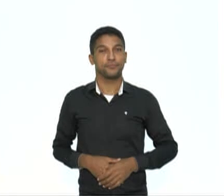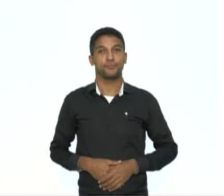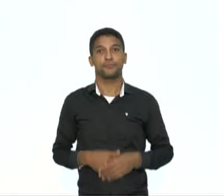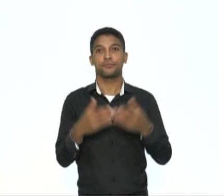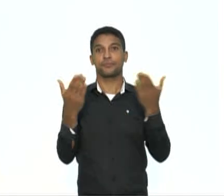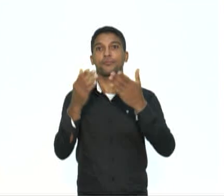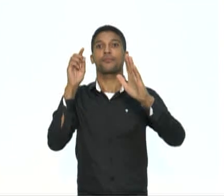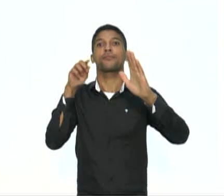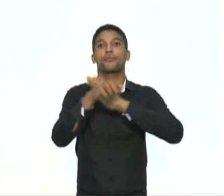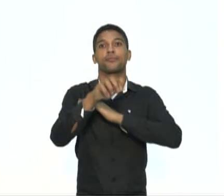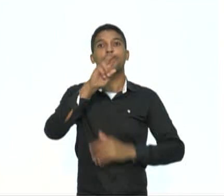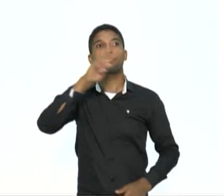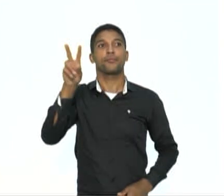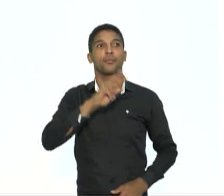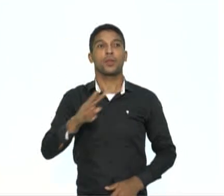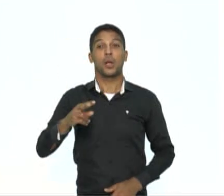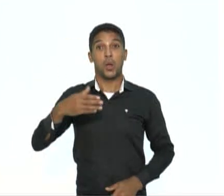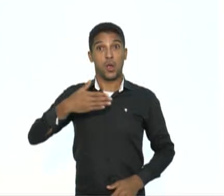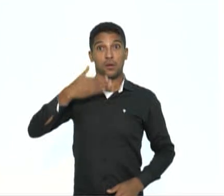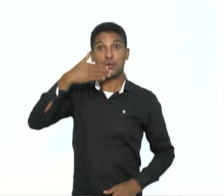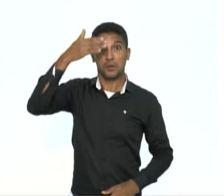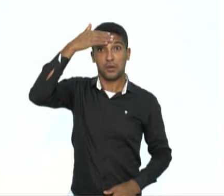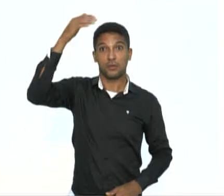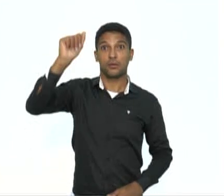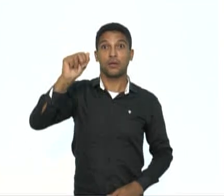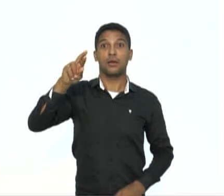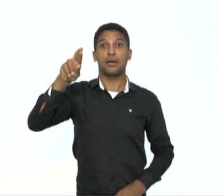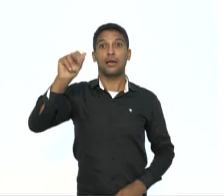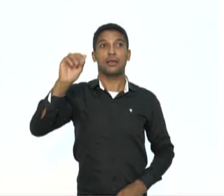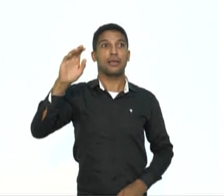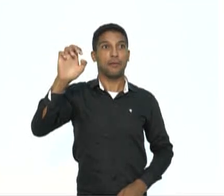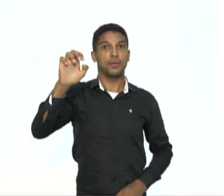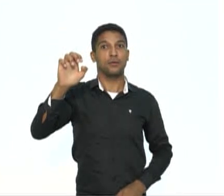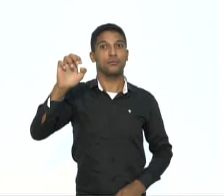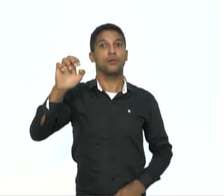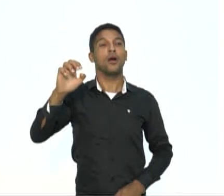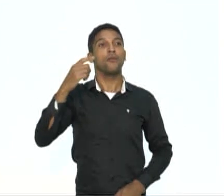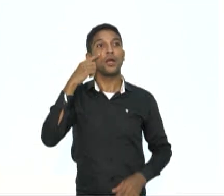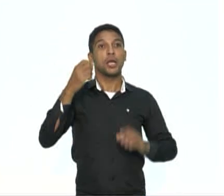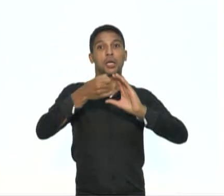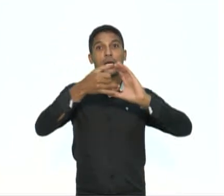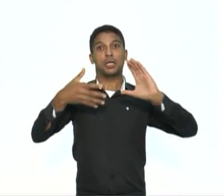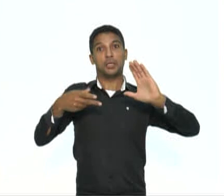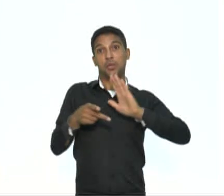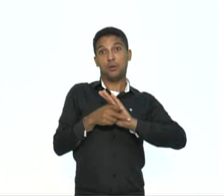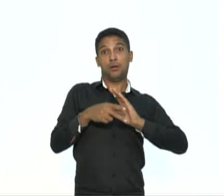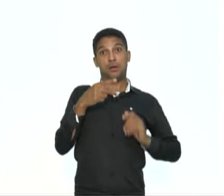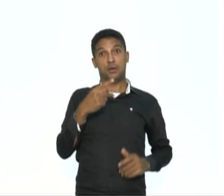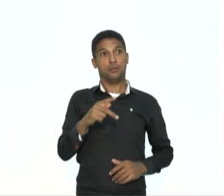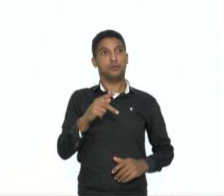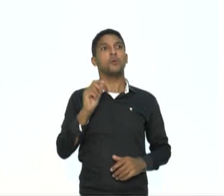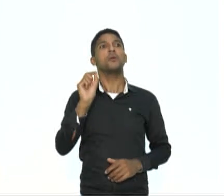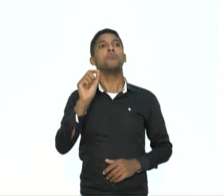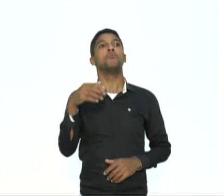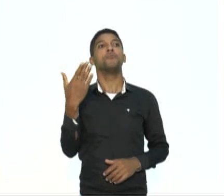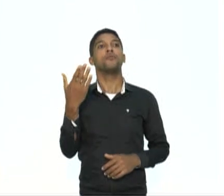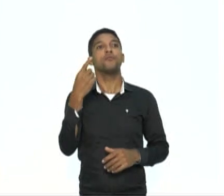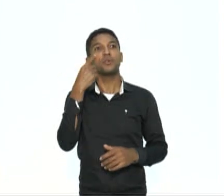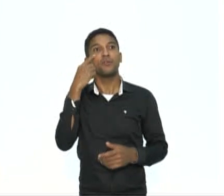tinham uma atitude especial face às representações figurativas. É a ausência da representação material. É verdadeiro ou